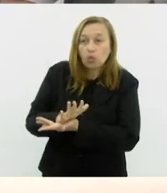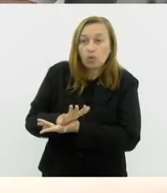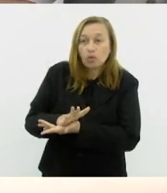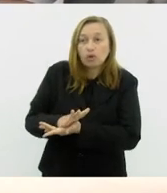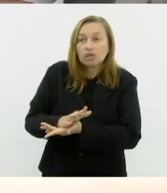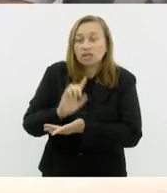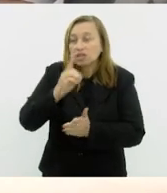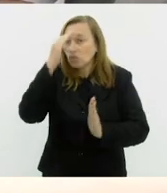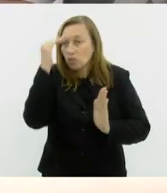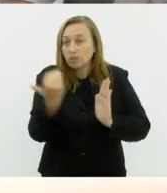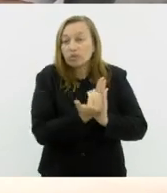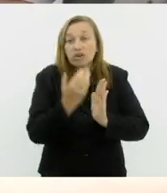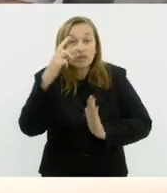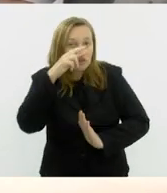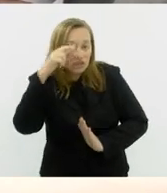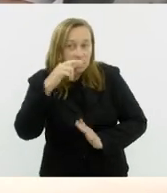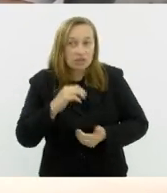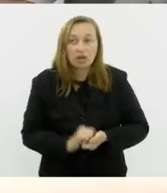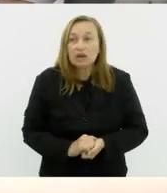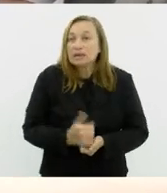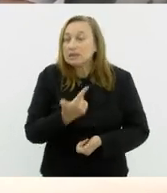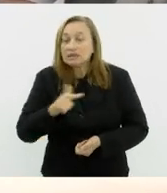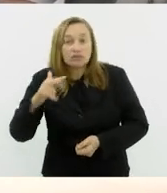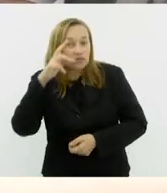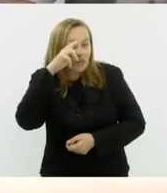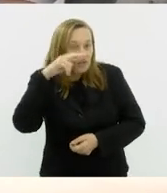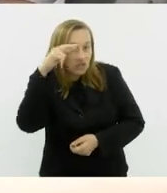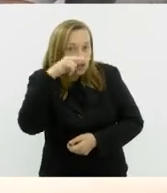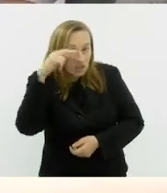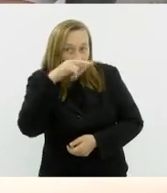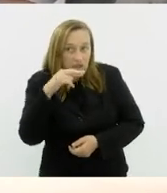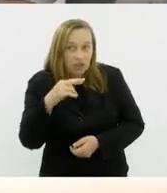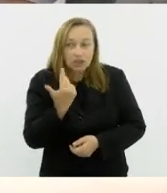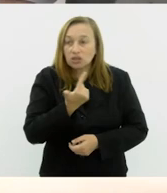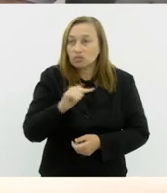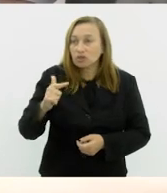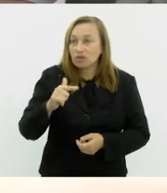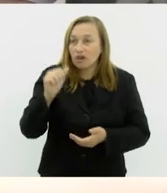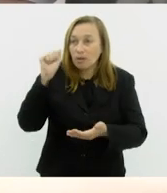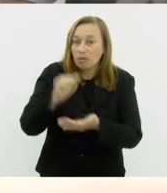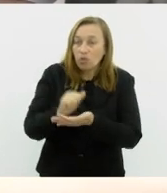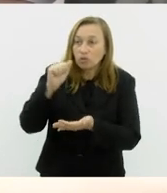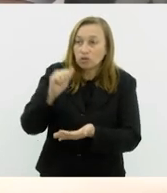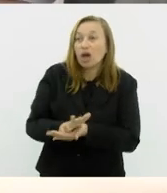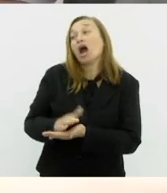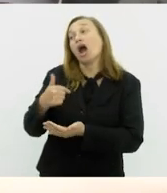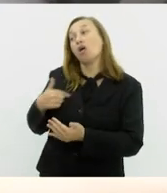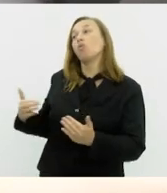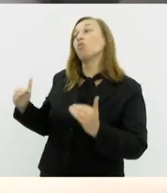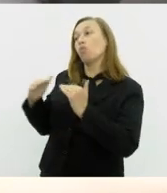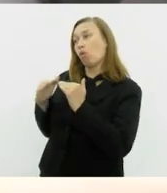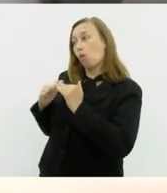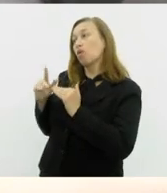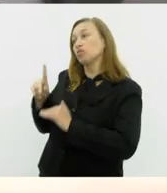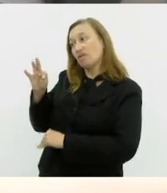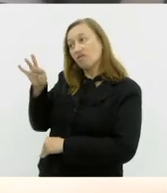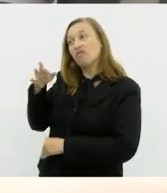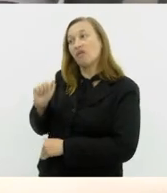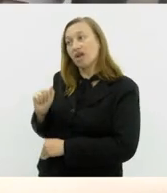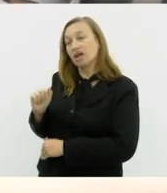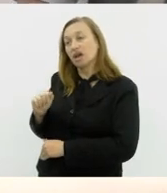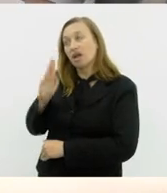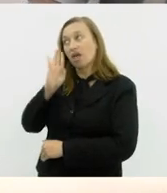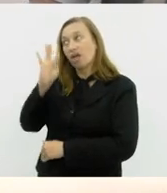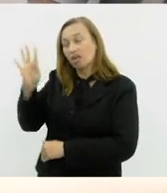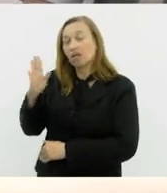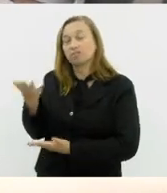e fiscalização. Sem fiscalização e sem penalidade, aí eu concordo com a Vera, é uma ilusão